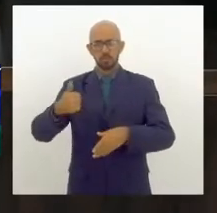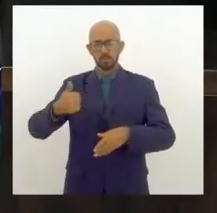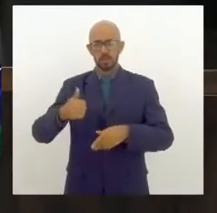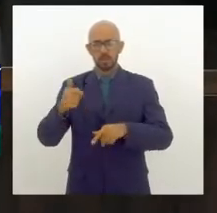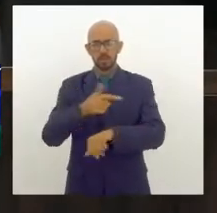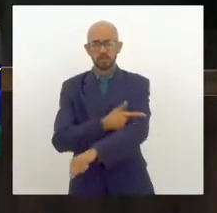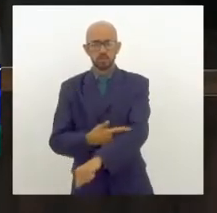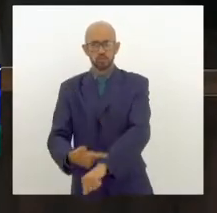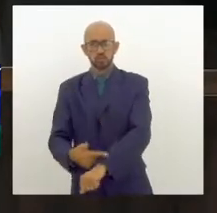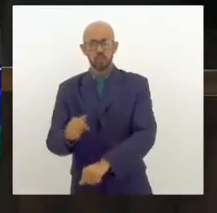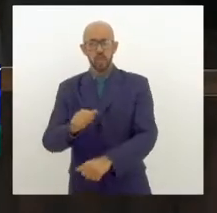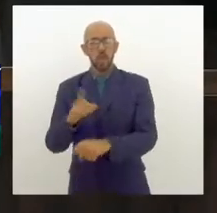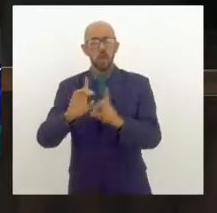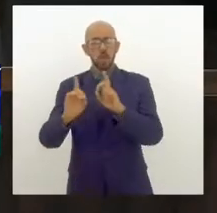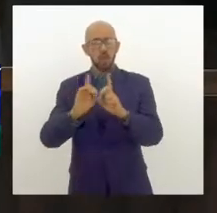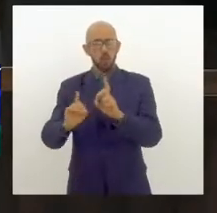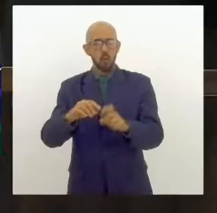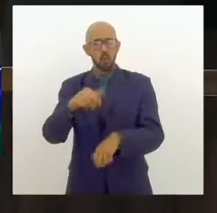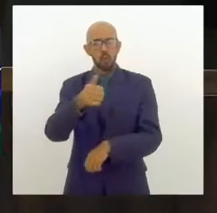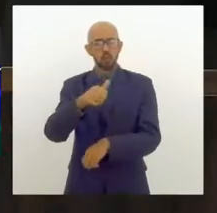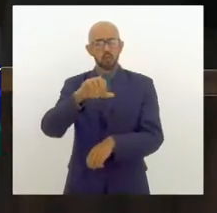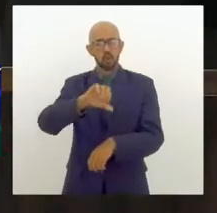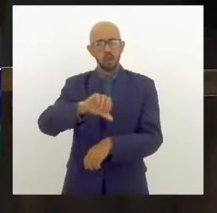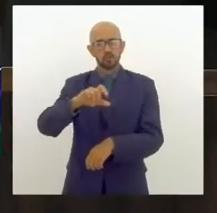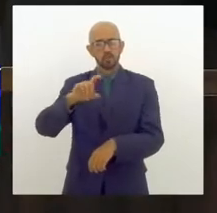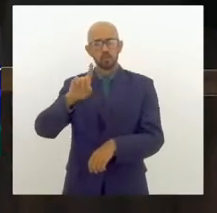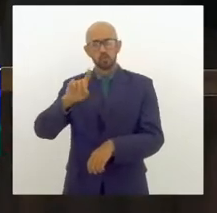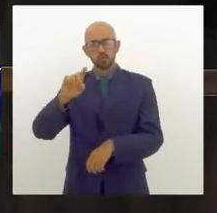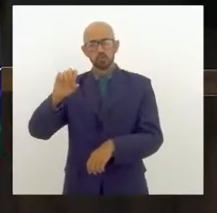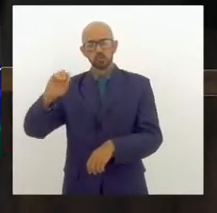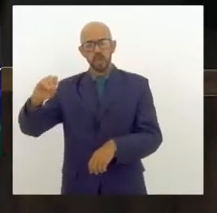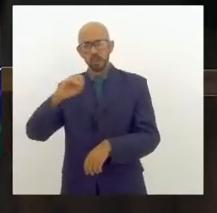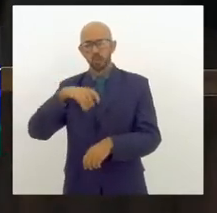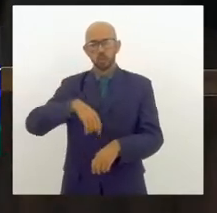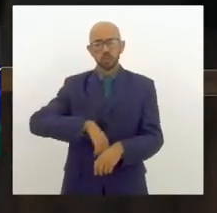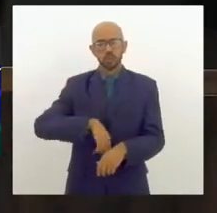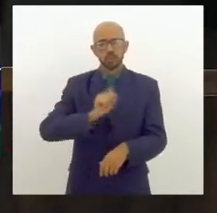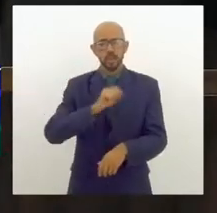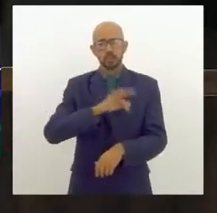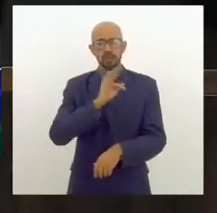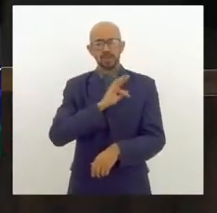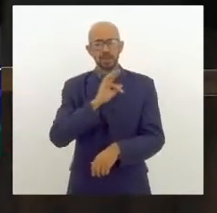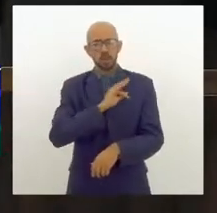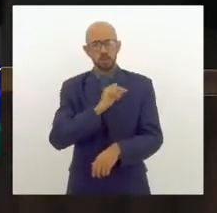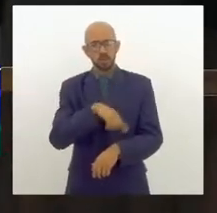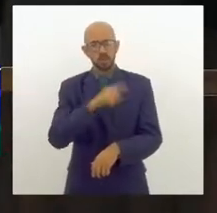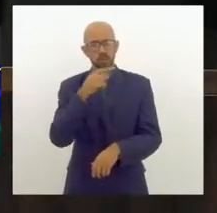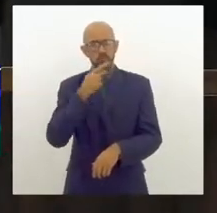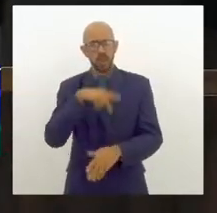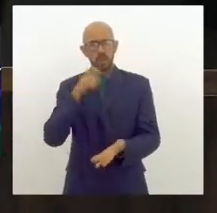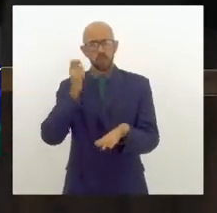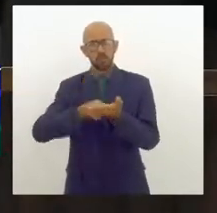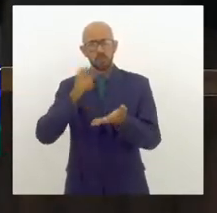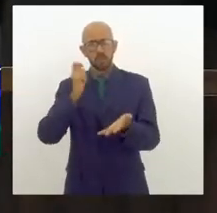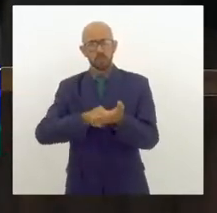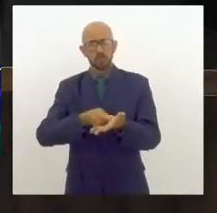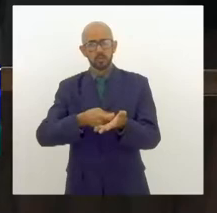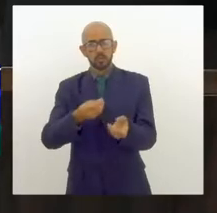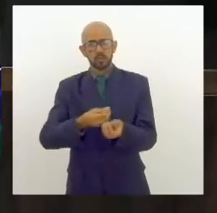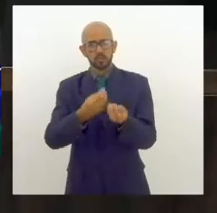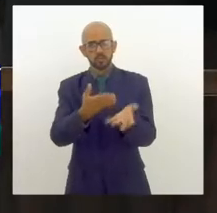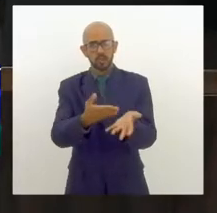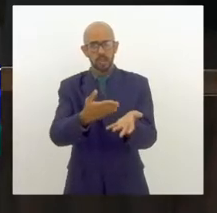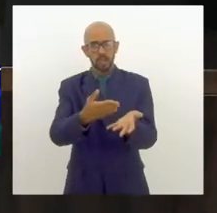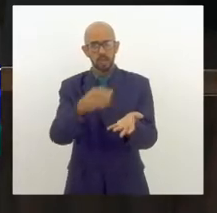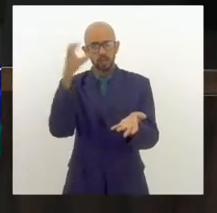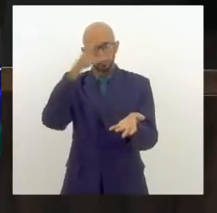discussão, projeto de lei 1910 de 2020, de autoria da deputada Marta Rocha, que dispõe sobre a obrigatoriedade de entrega ao consumidor